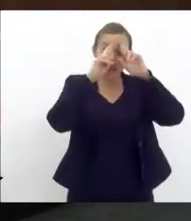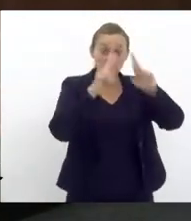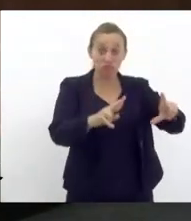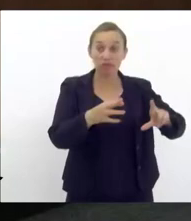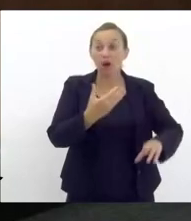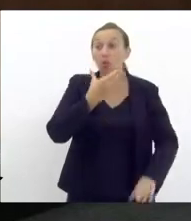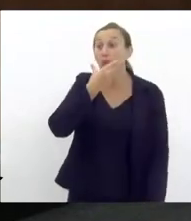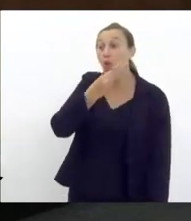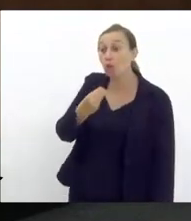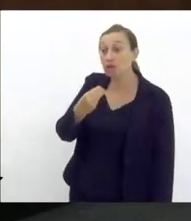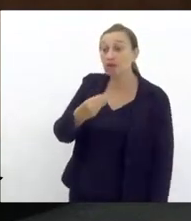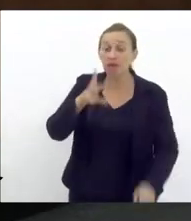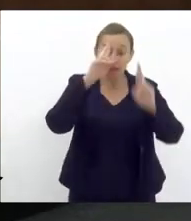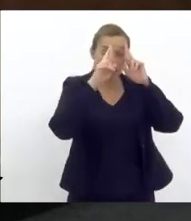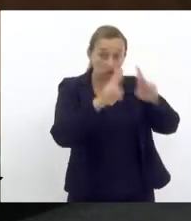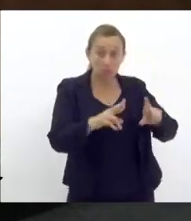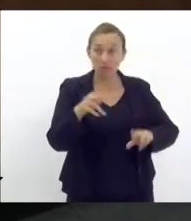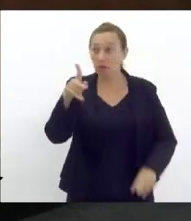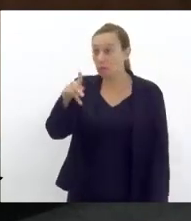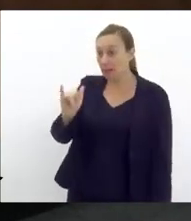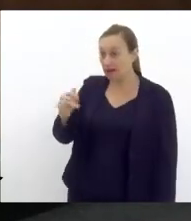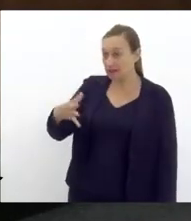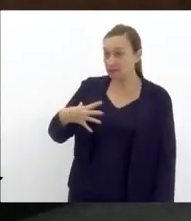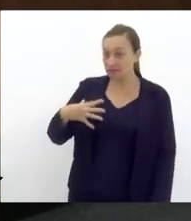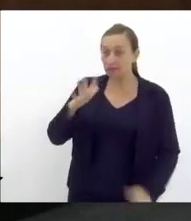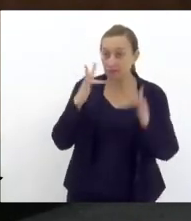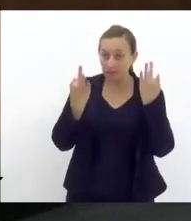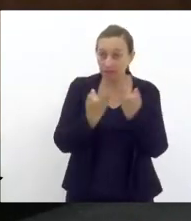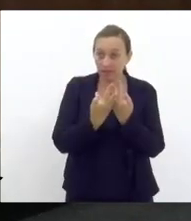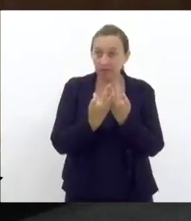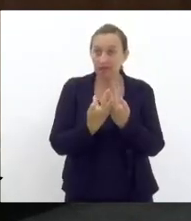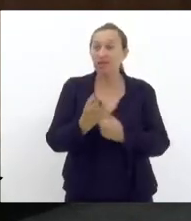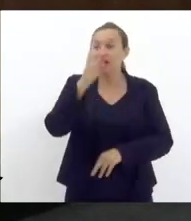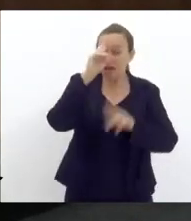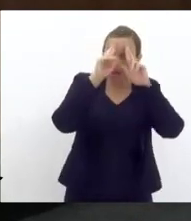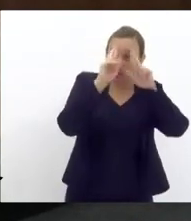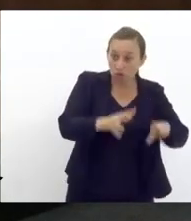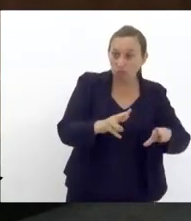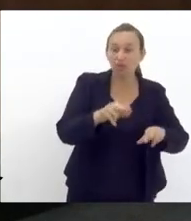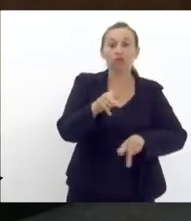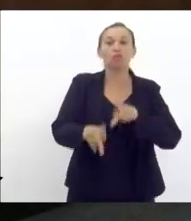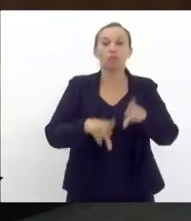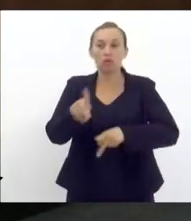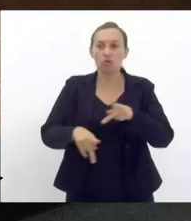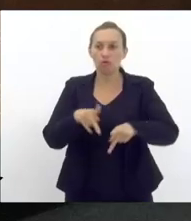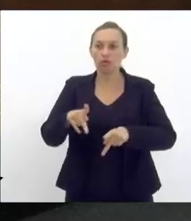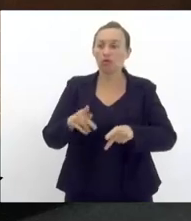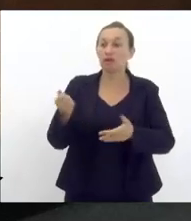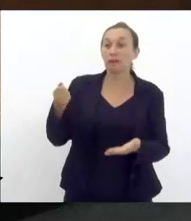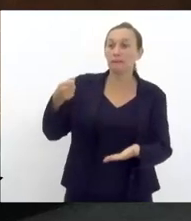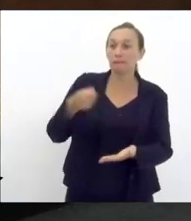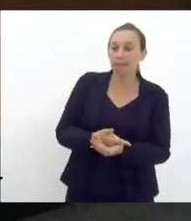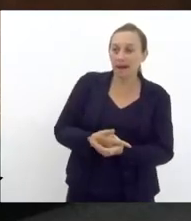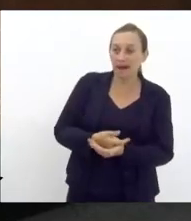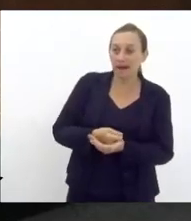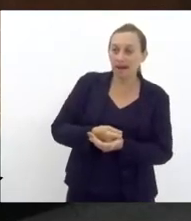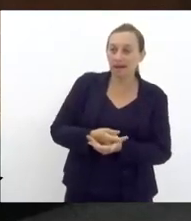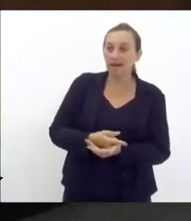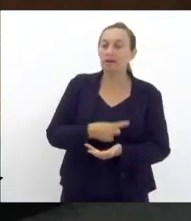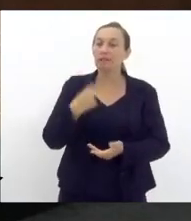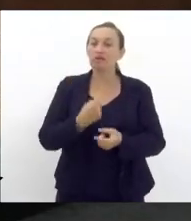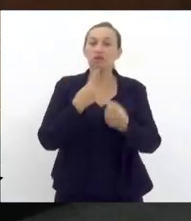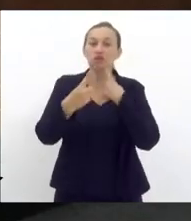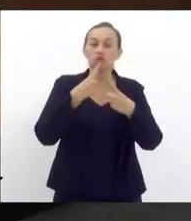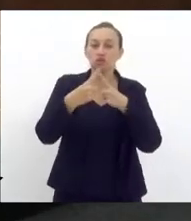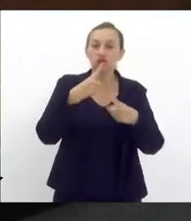o homem é respeitar o pai de família e a respeito ao povo que nos paga para discutirmos